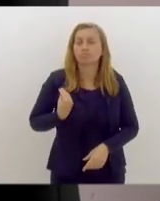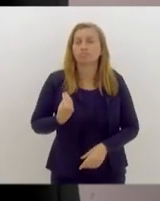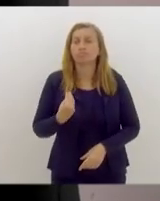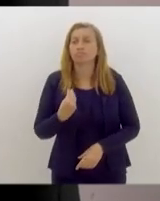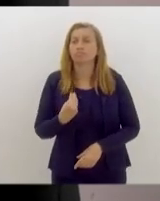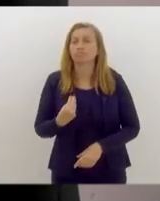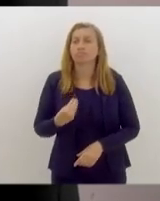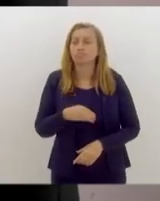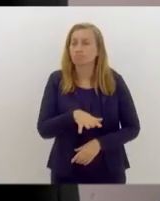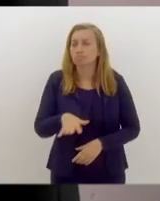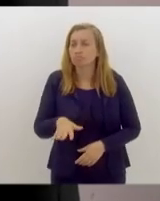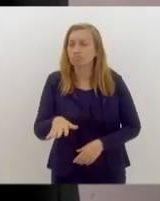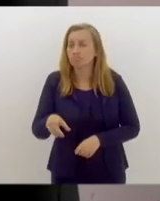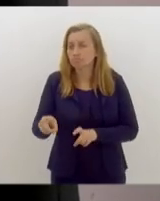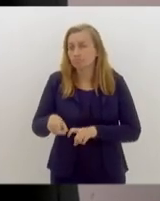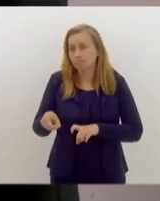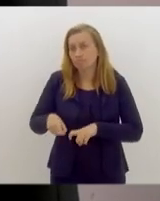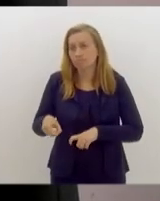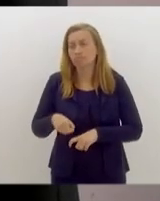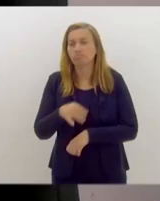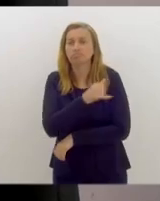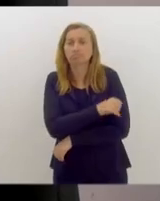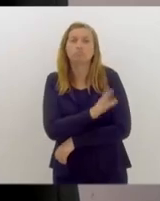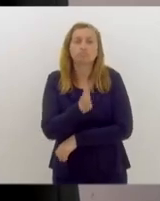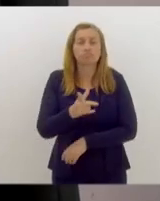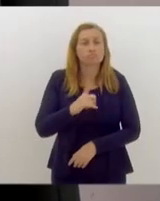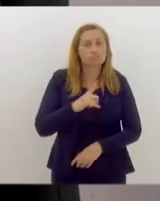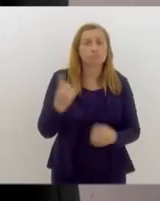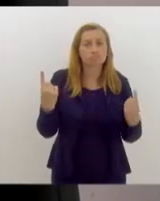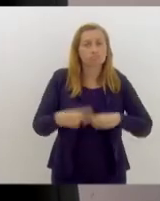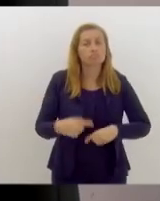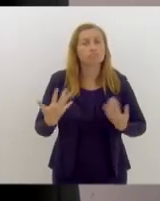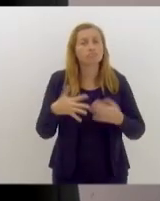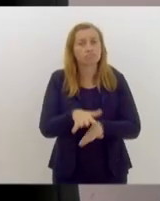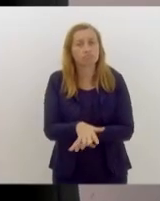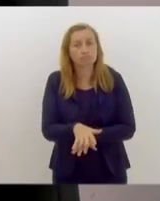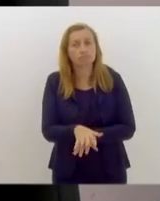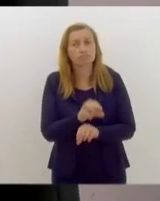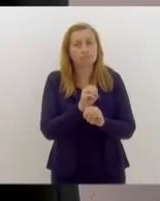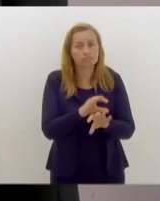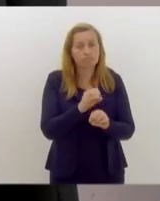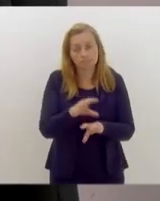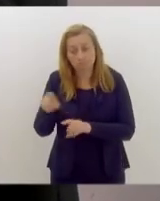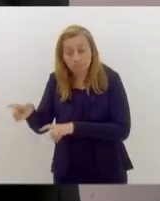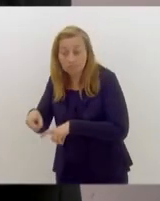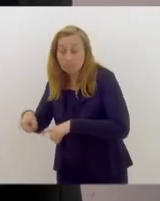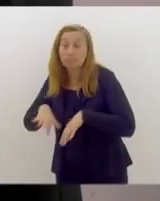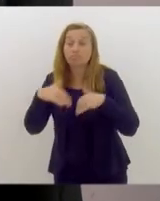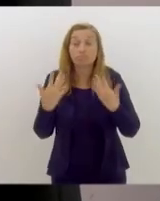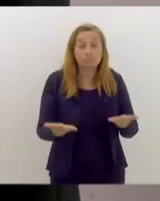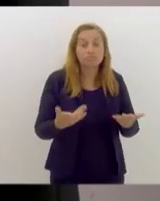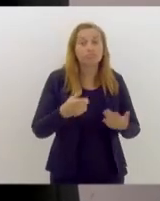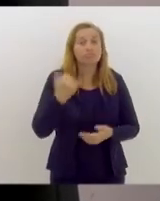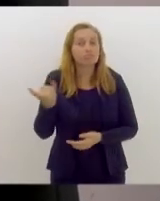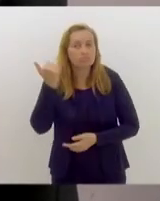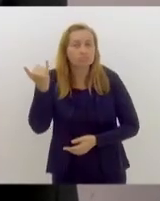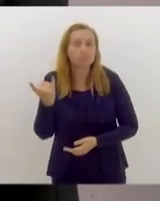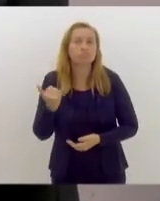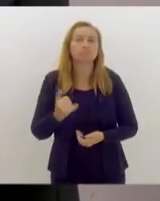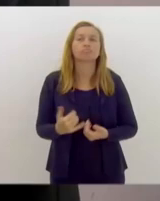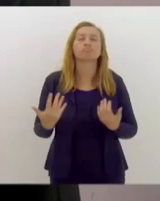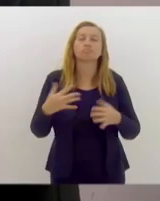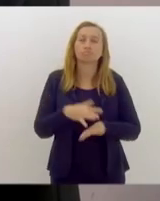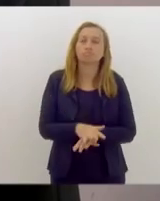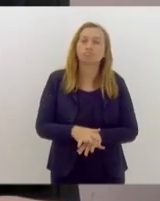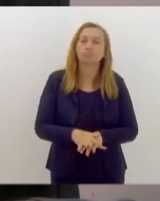comunidades rurais do Rio de Janeiro. Nós as temos, o desafio da inclusão, da educação no campo. Então, assim, é importante que o paradigma da